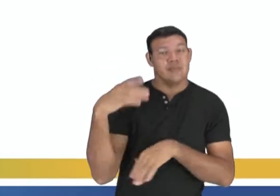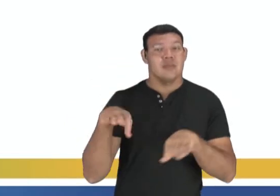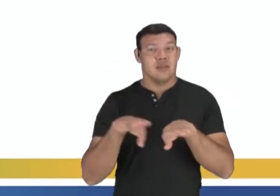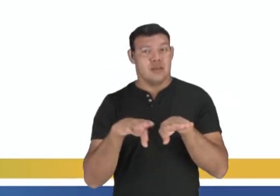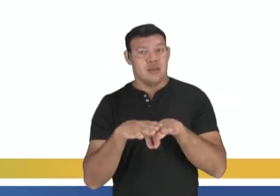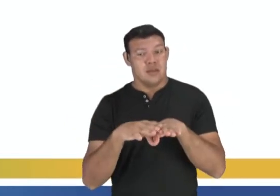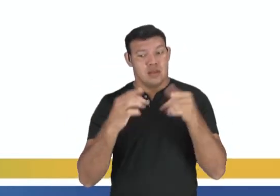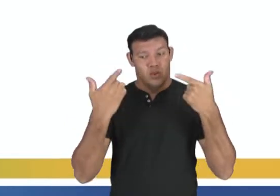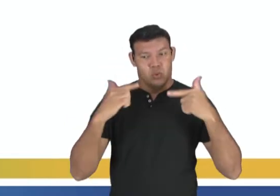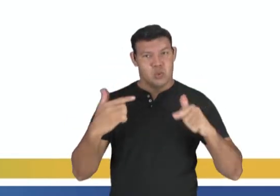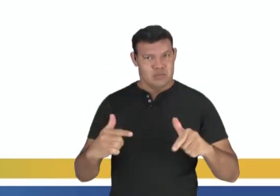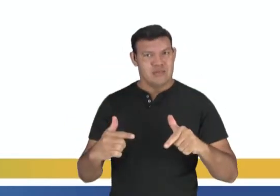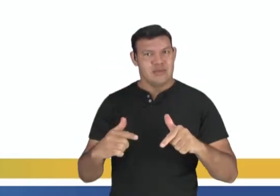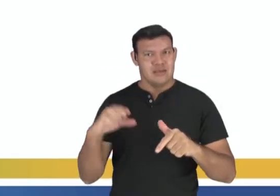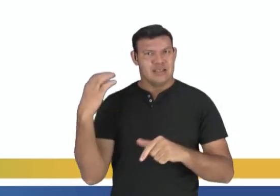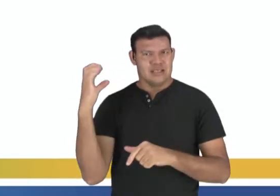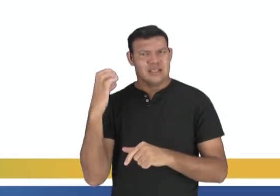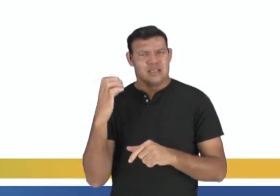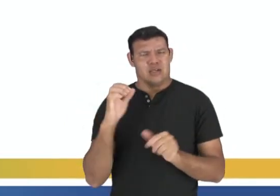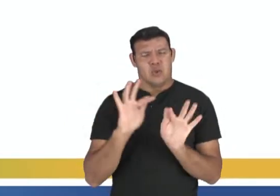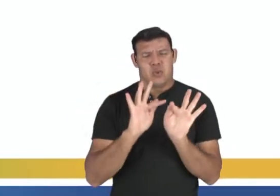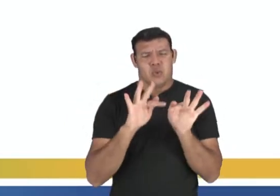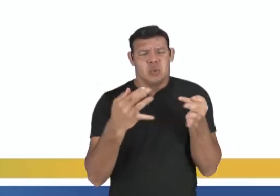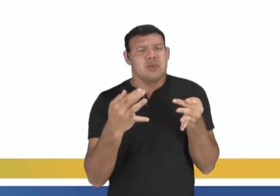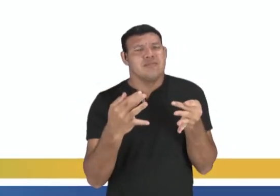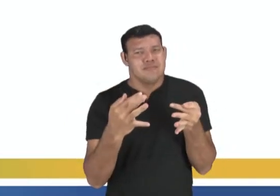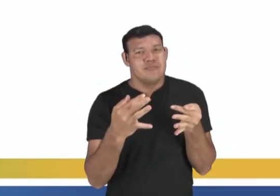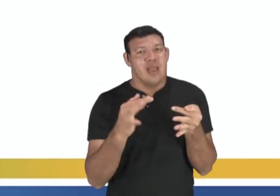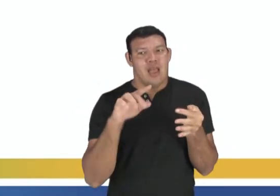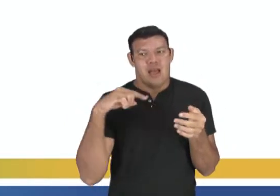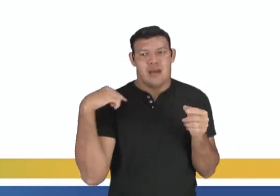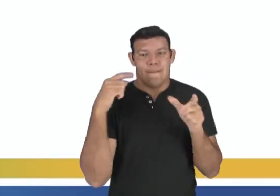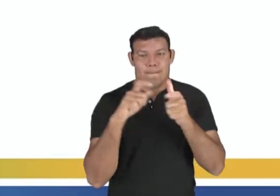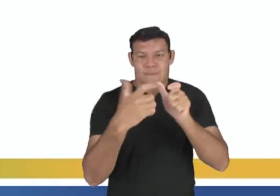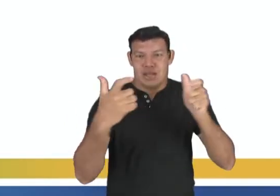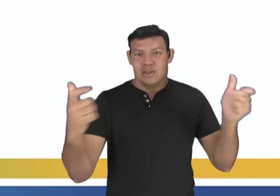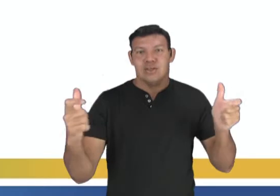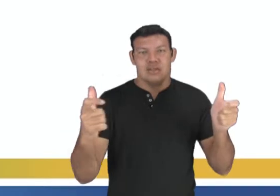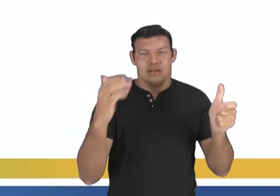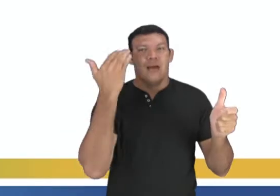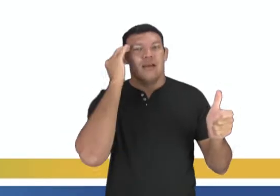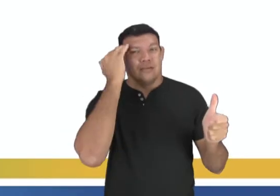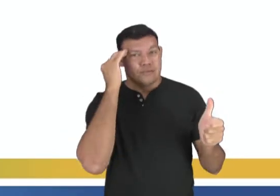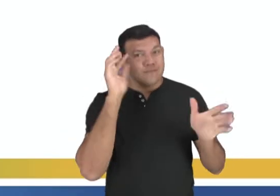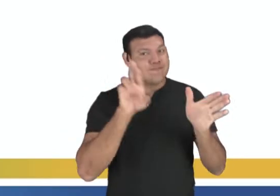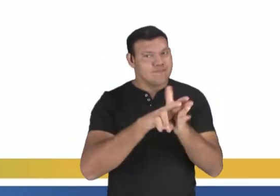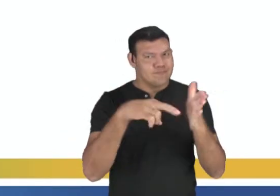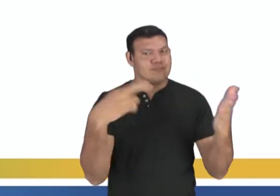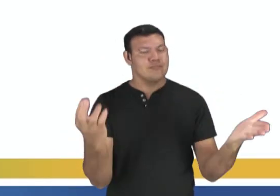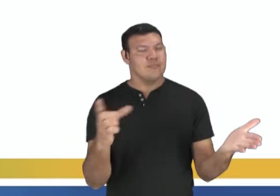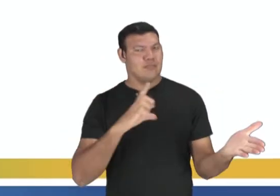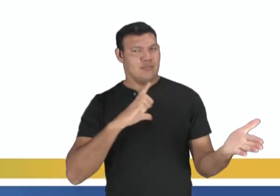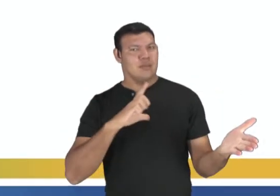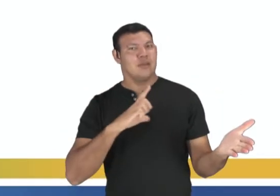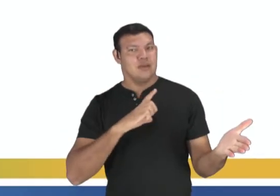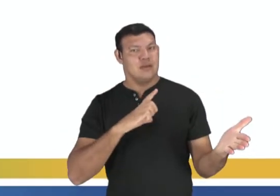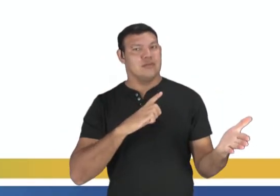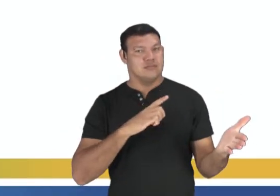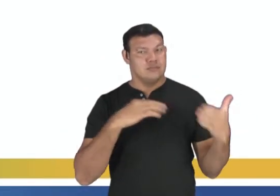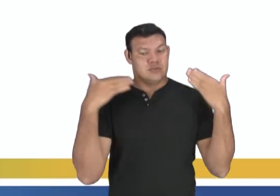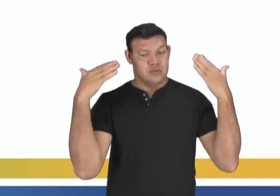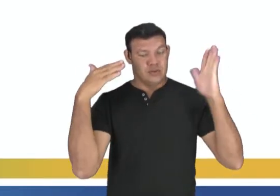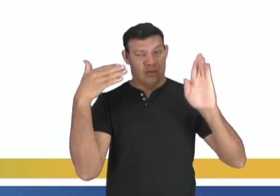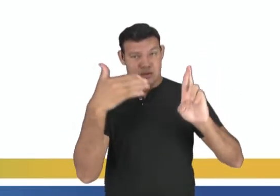linguagem mais simples para que todos possam entender. Existem revistas específicas a respeito